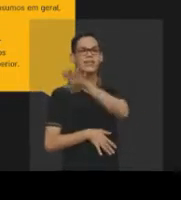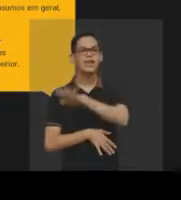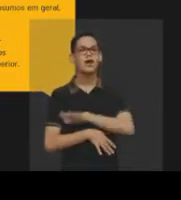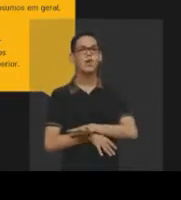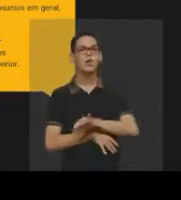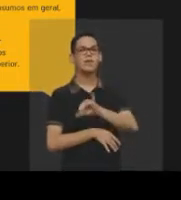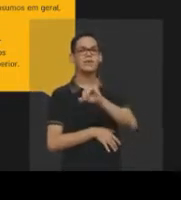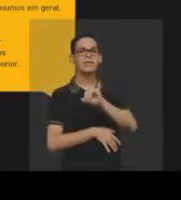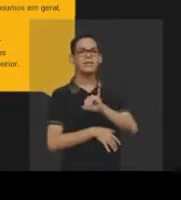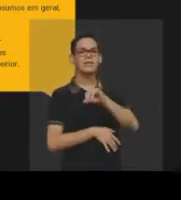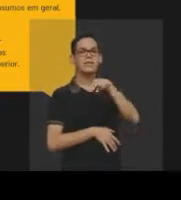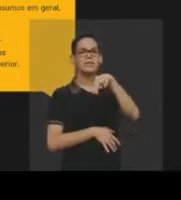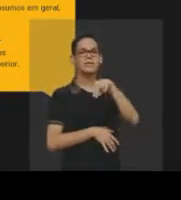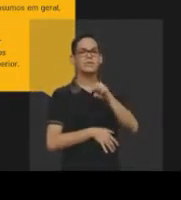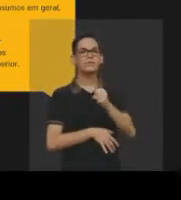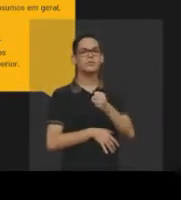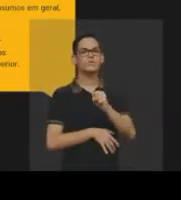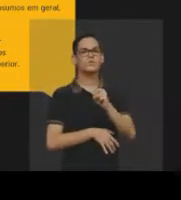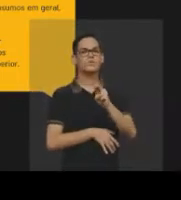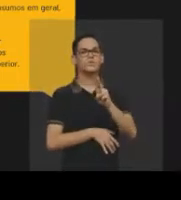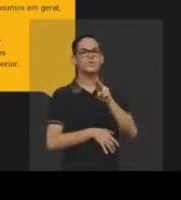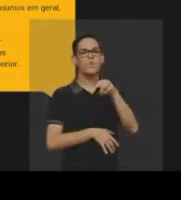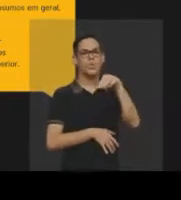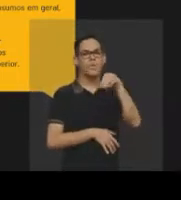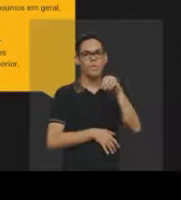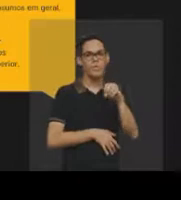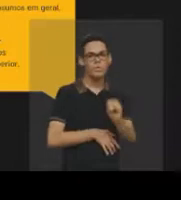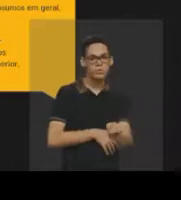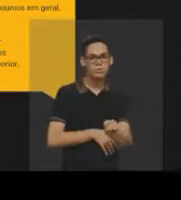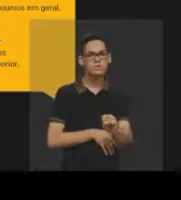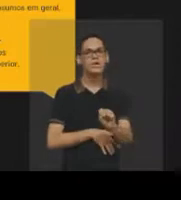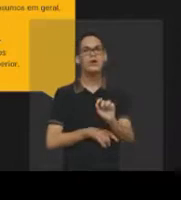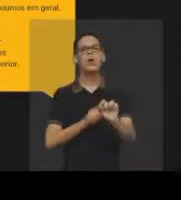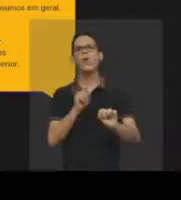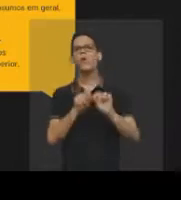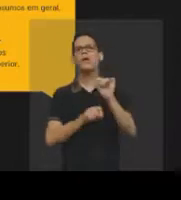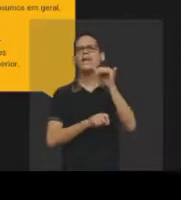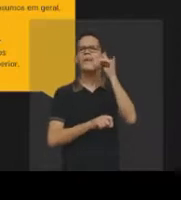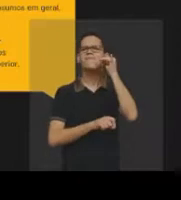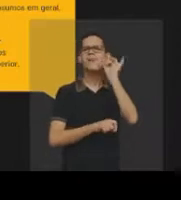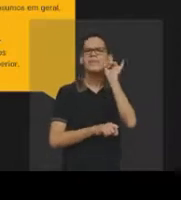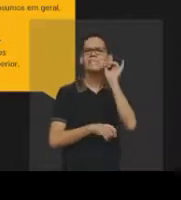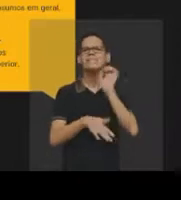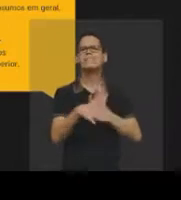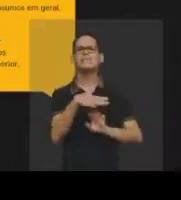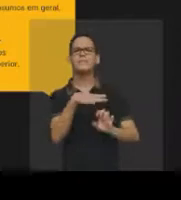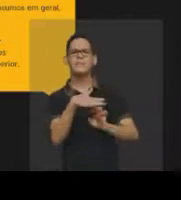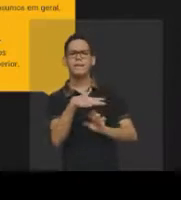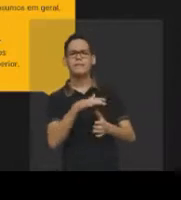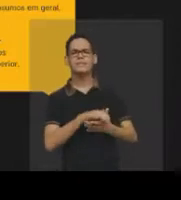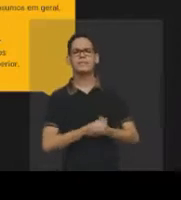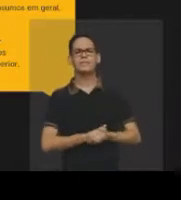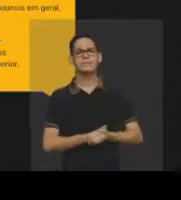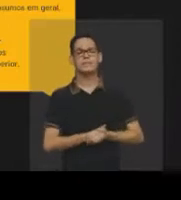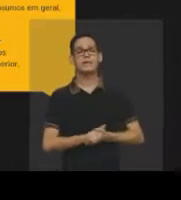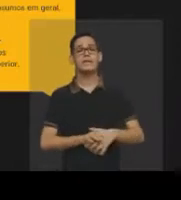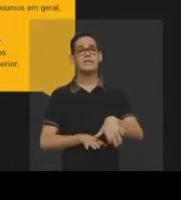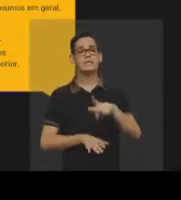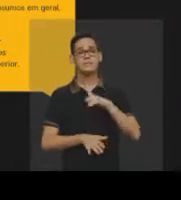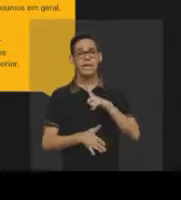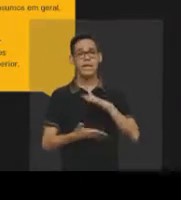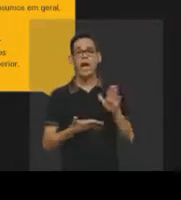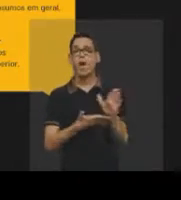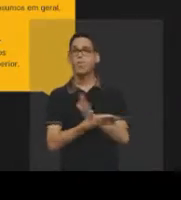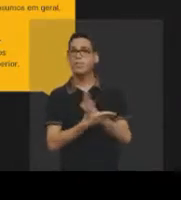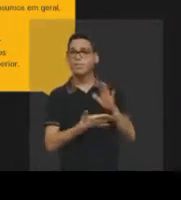frigoríficos, fazendas, empresas. O que são essas fazendas, empresas? Fazendas, empresas são aquelas que,